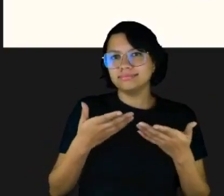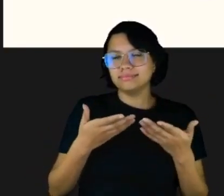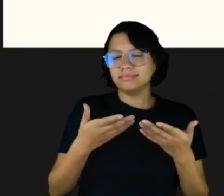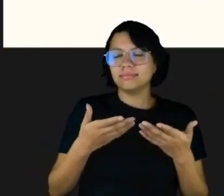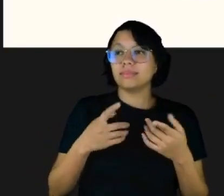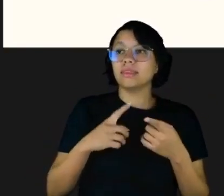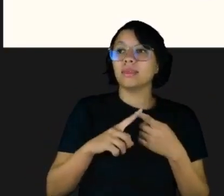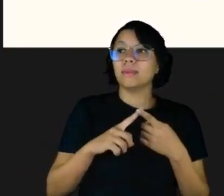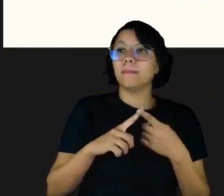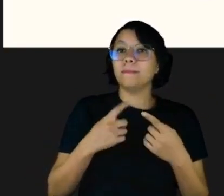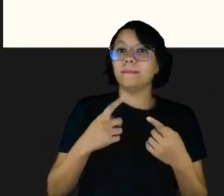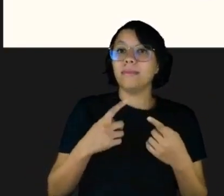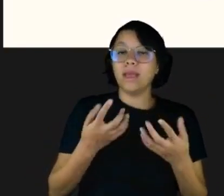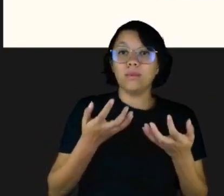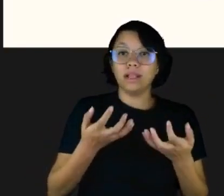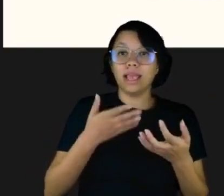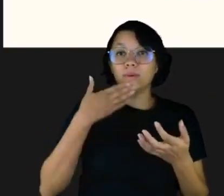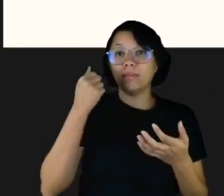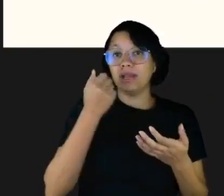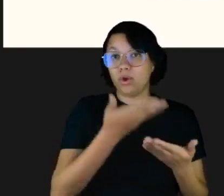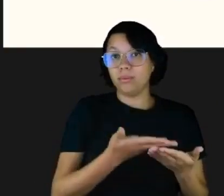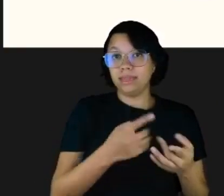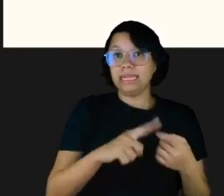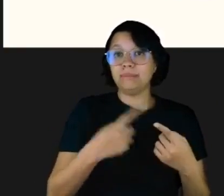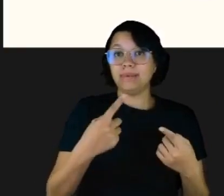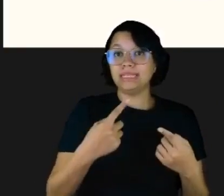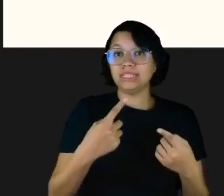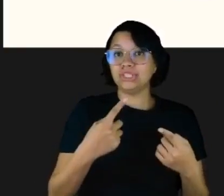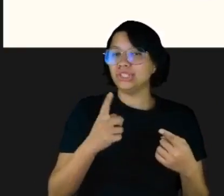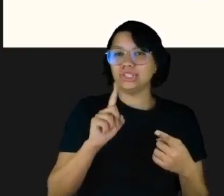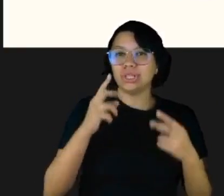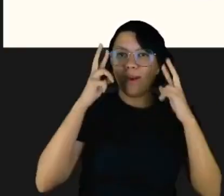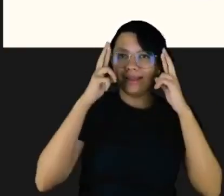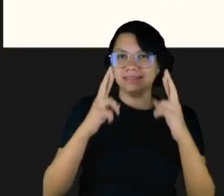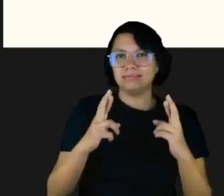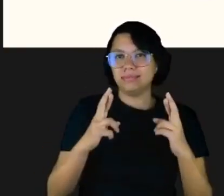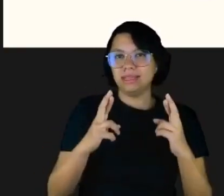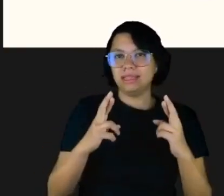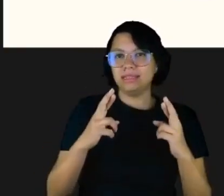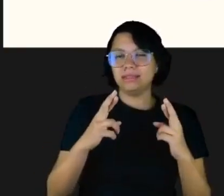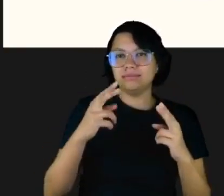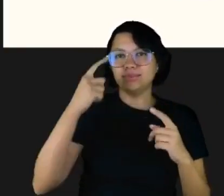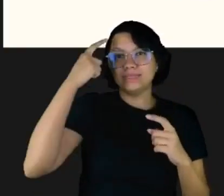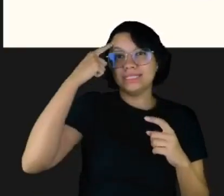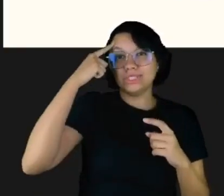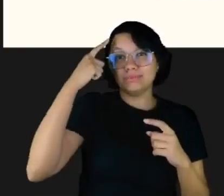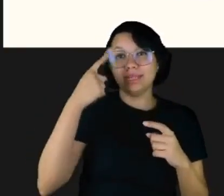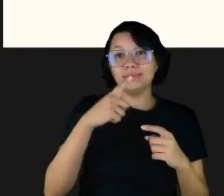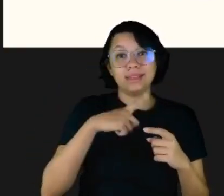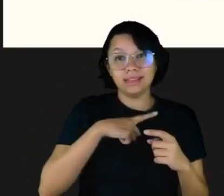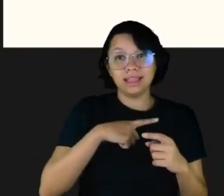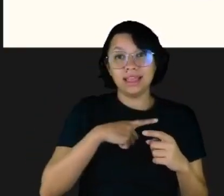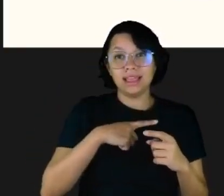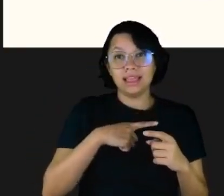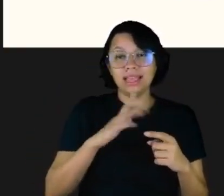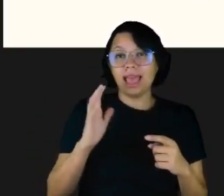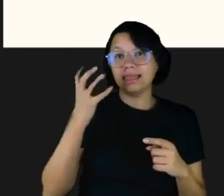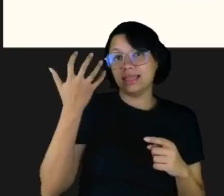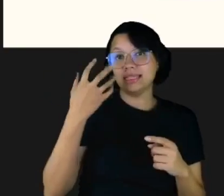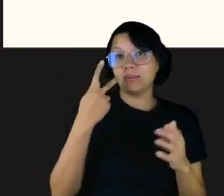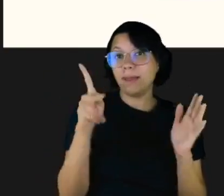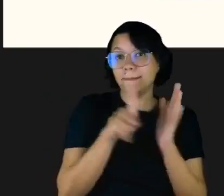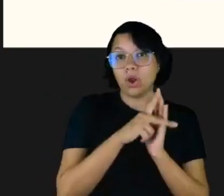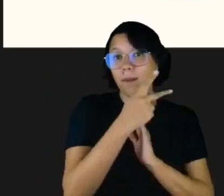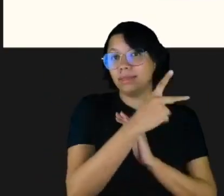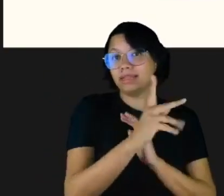foge do respeito à preservação cognitiva que essa pessoa tem e a tomada de decisão da vida dela, que é dela. Então,